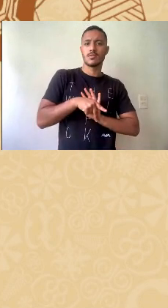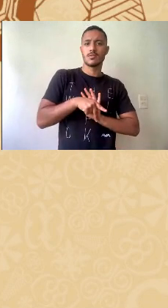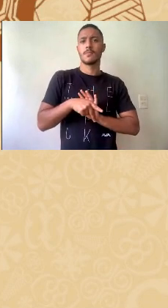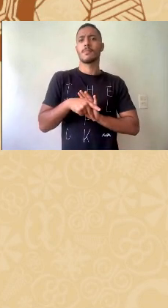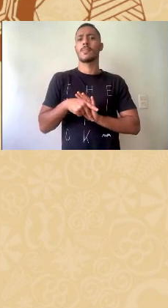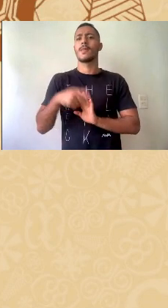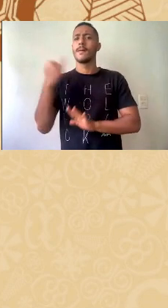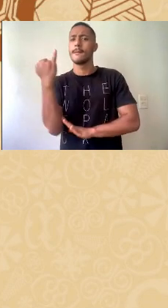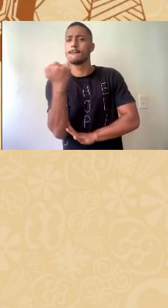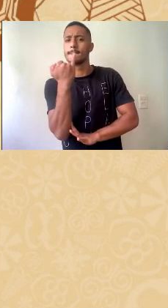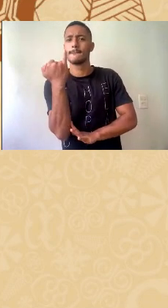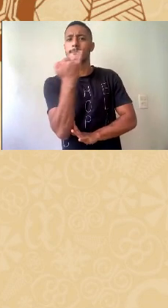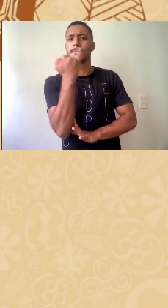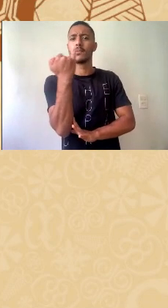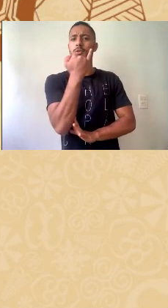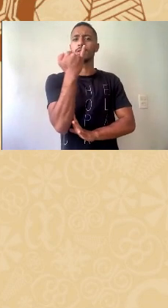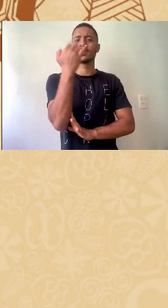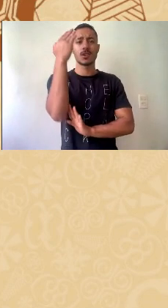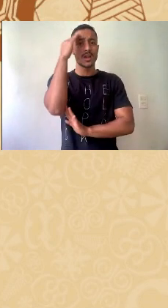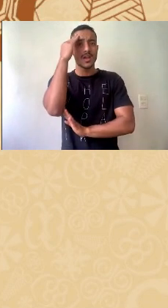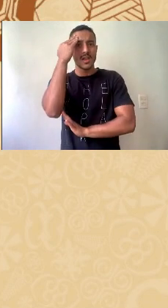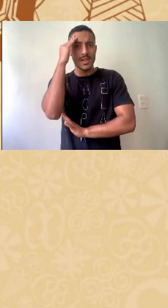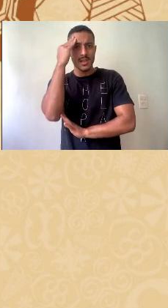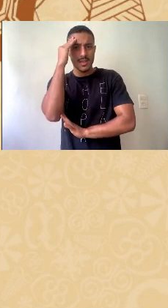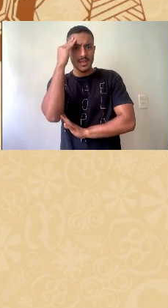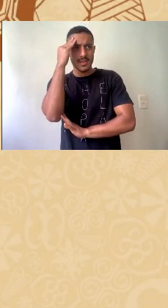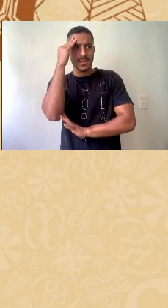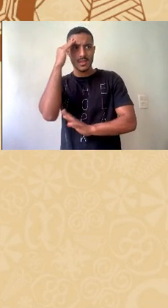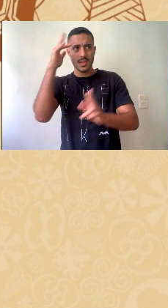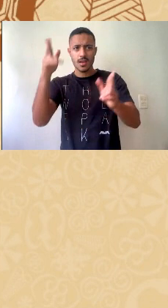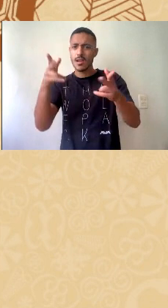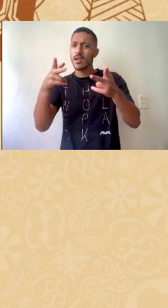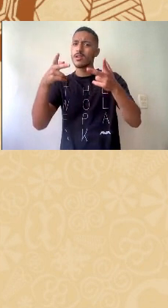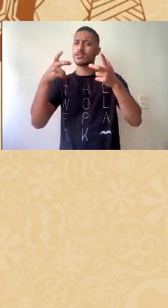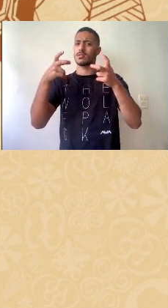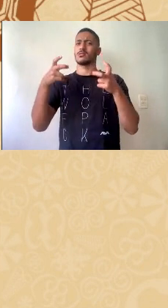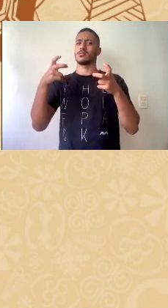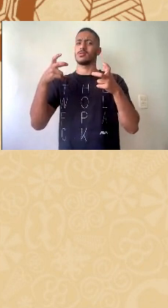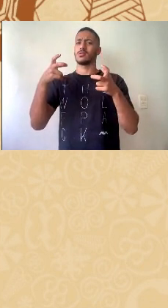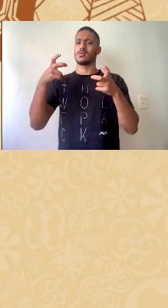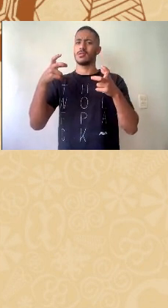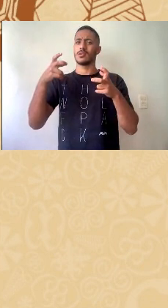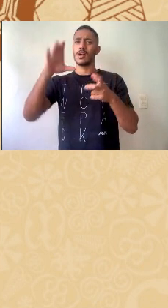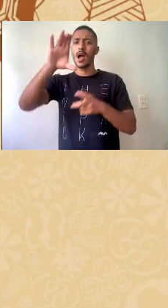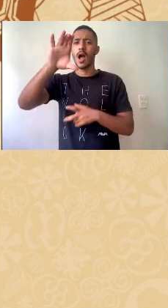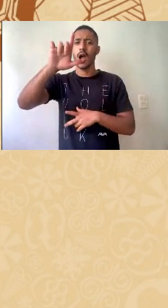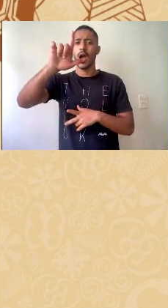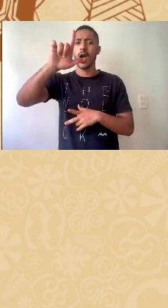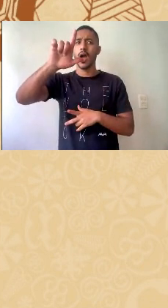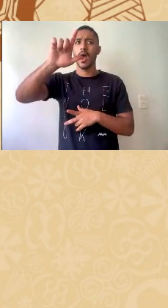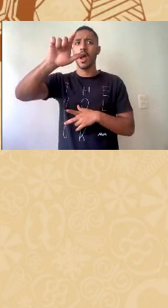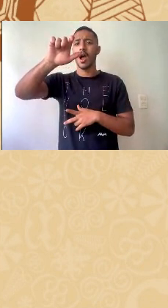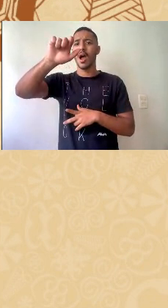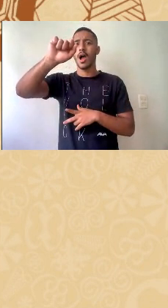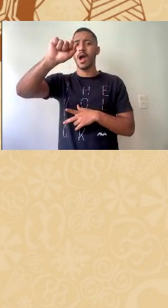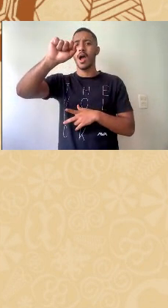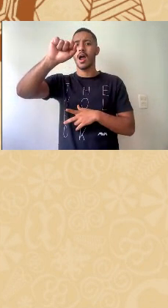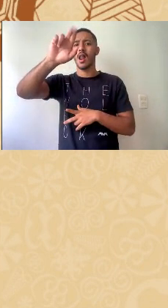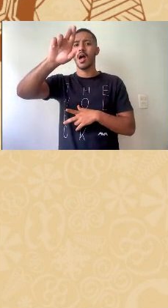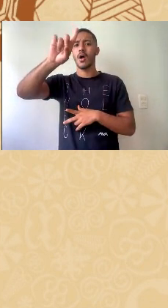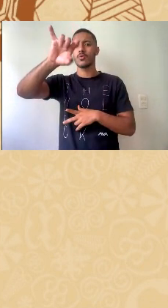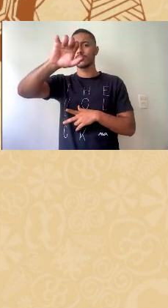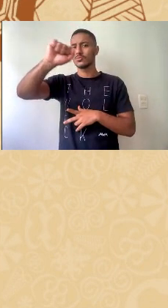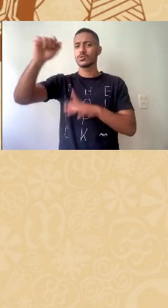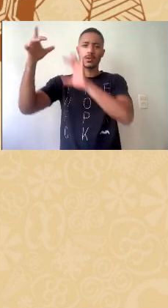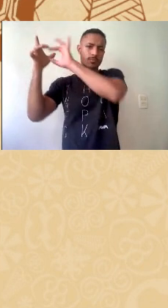importante notar, eu trouxe os princípios porque a Cláudia, né, eu estou fazendo a ligação com a fala da Cláudia, a Cláudia